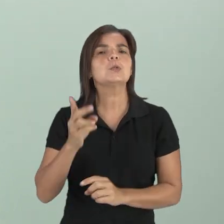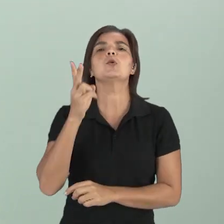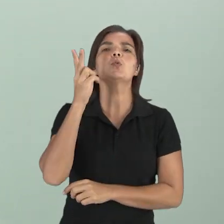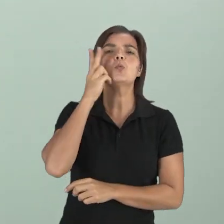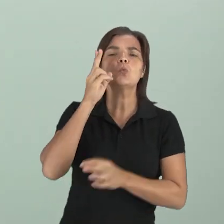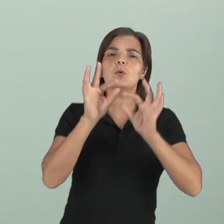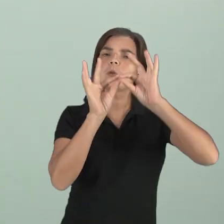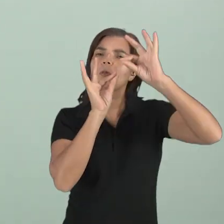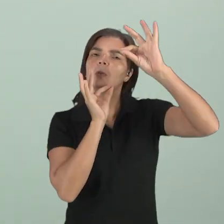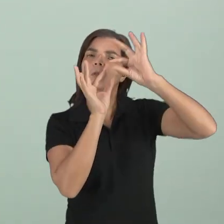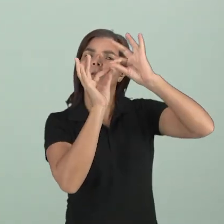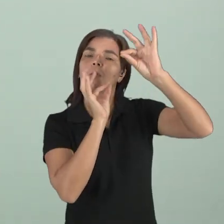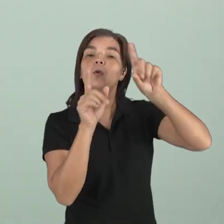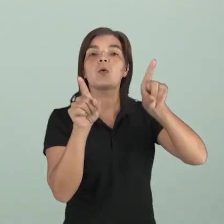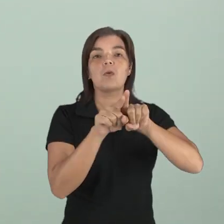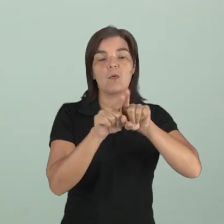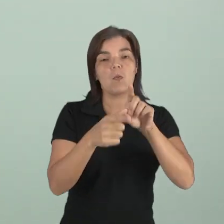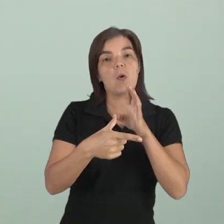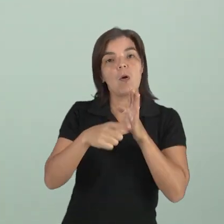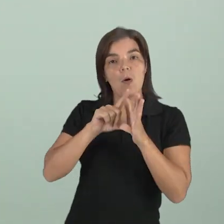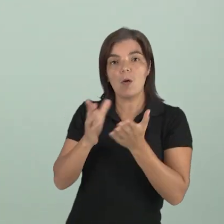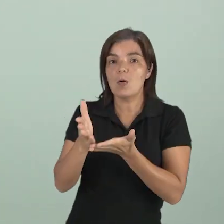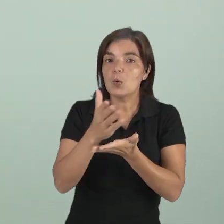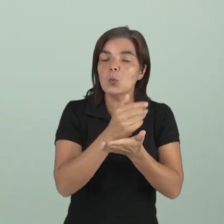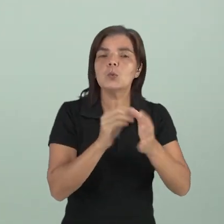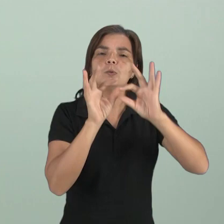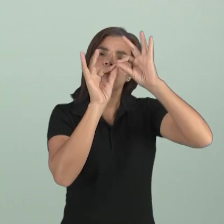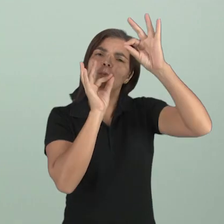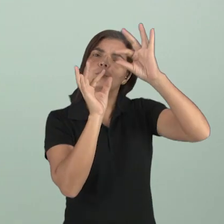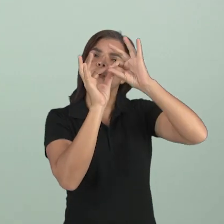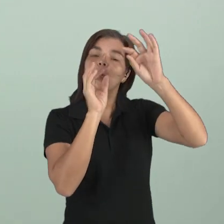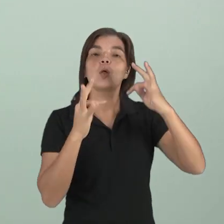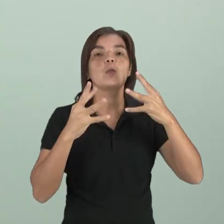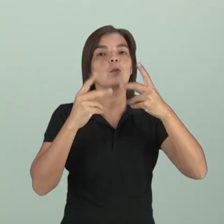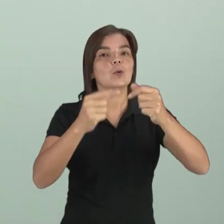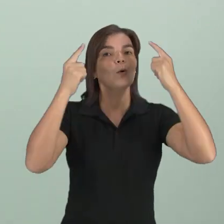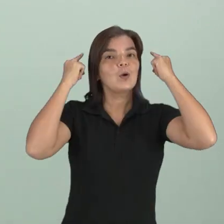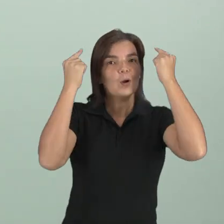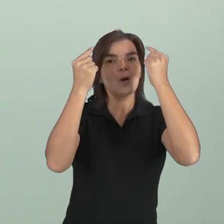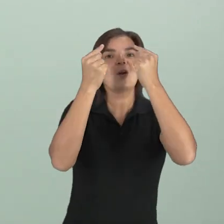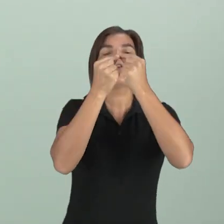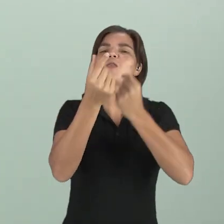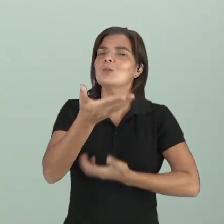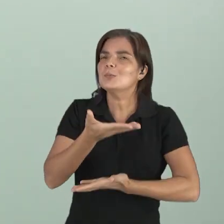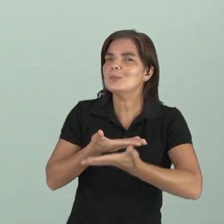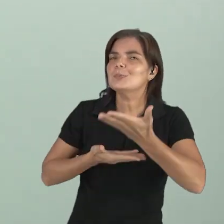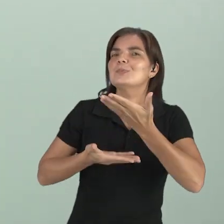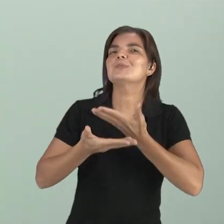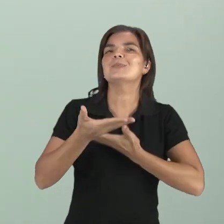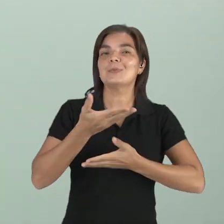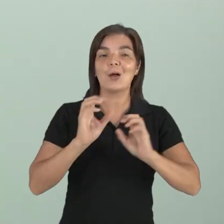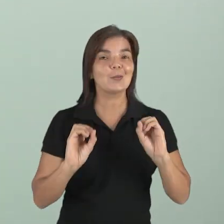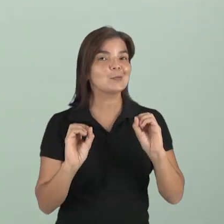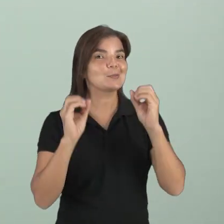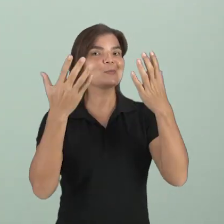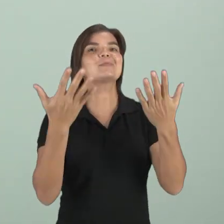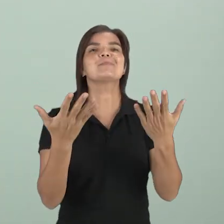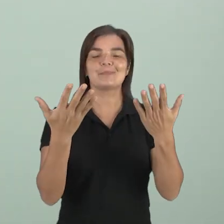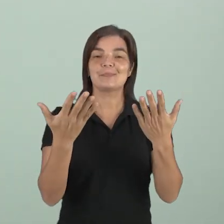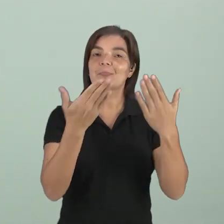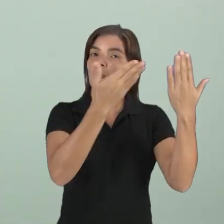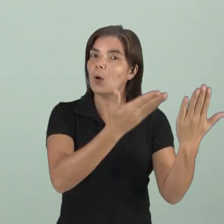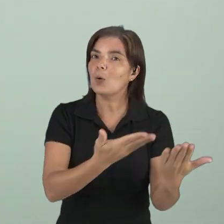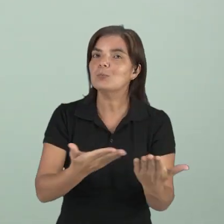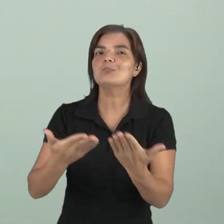da uva. Na época da colheita da uva, toda a Grécia se envolvia nas festividades